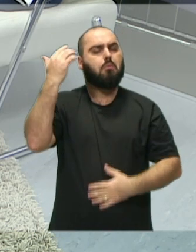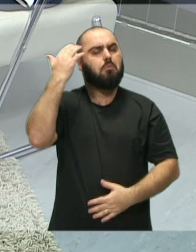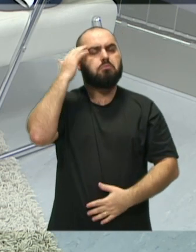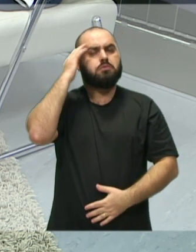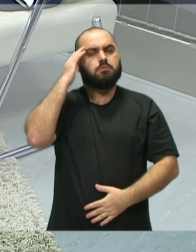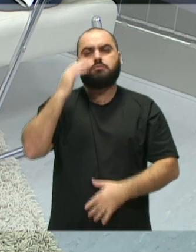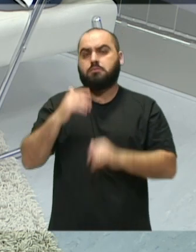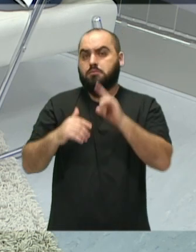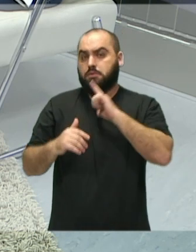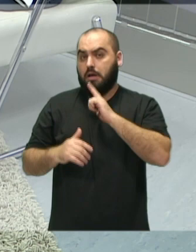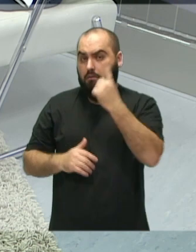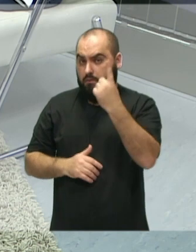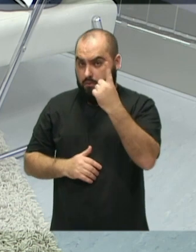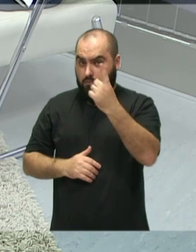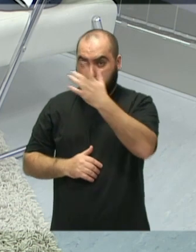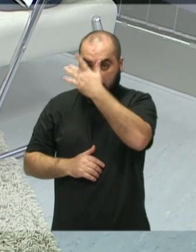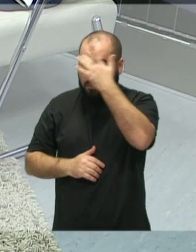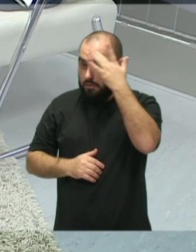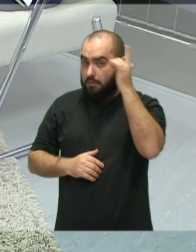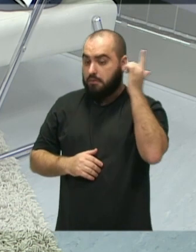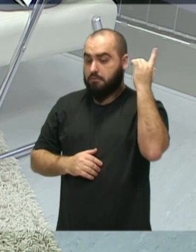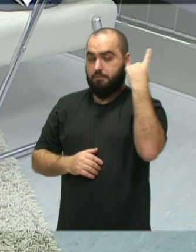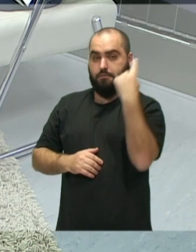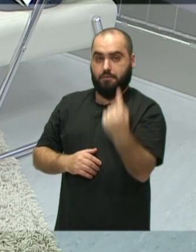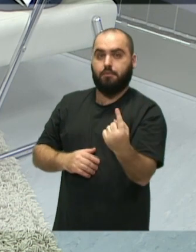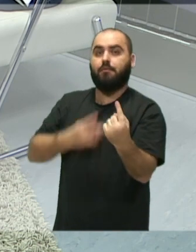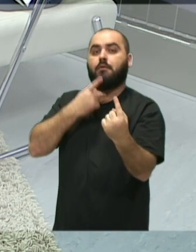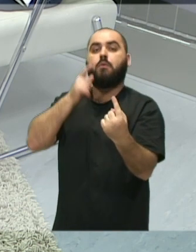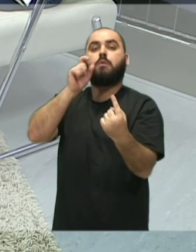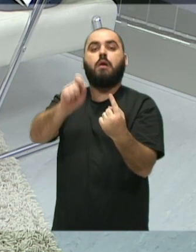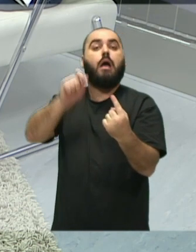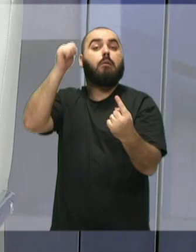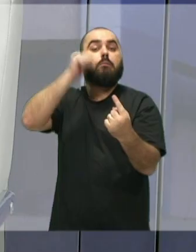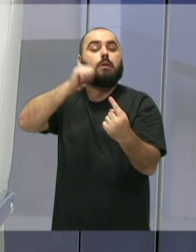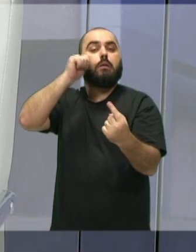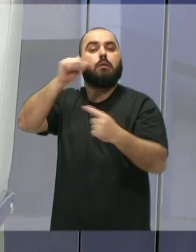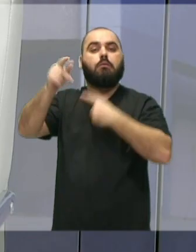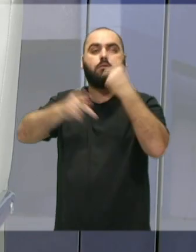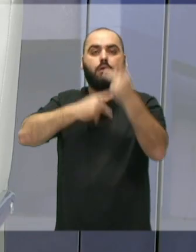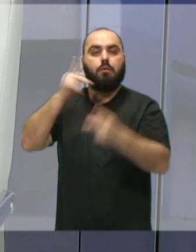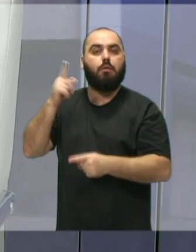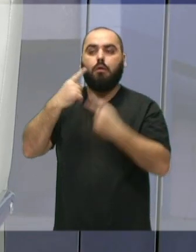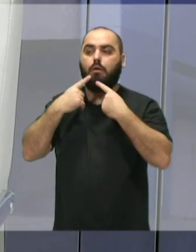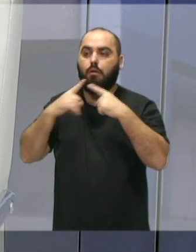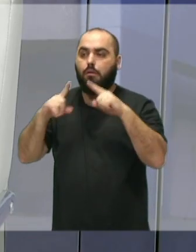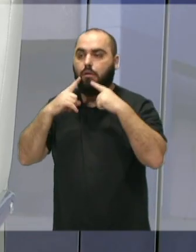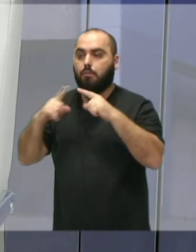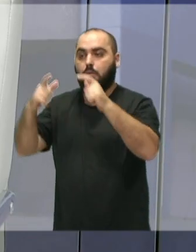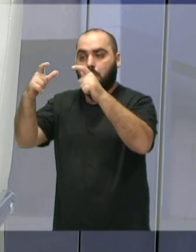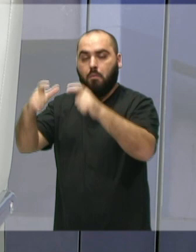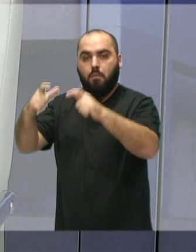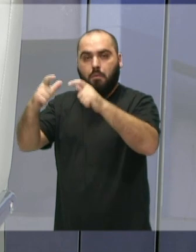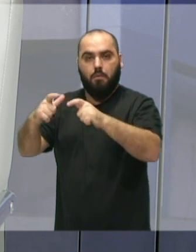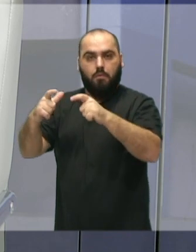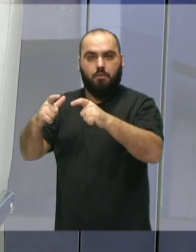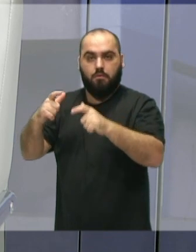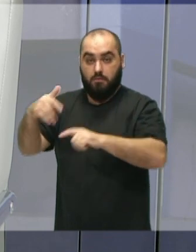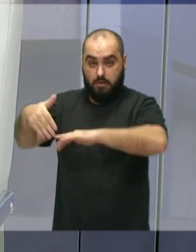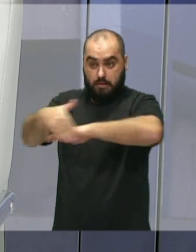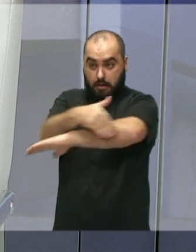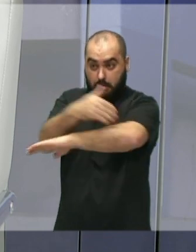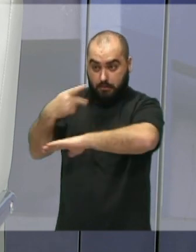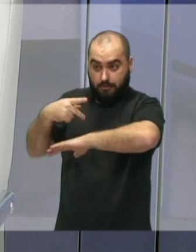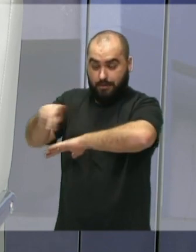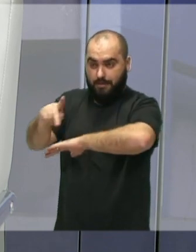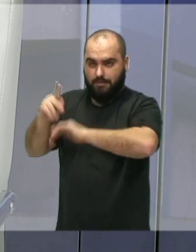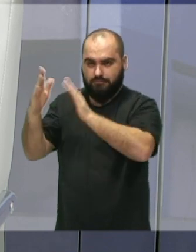Nós tivemos um caso que foi relatado ali na audiência pública, que a moça reclamou de um estabelecimento que fica na rua dela,